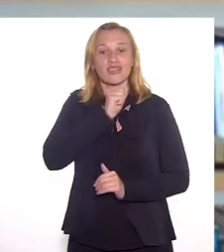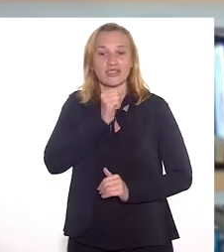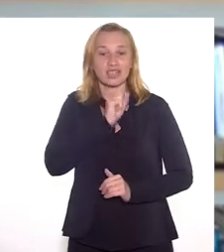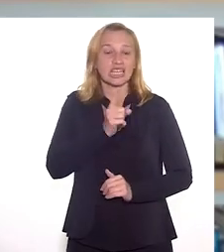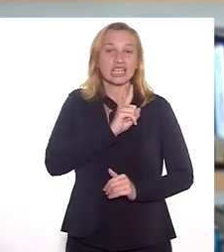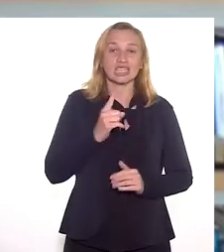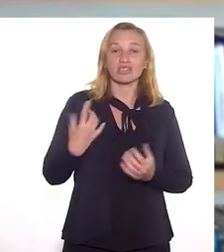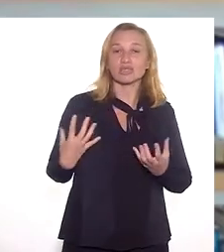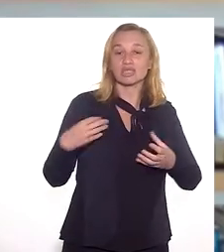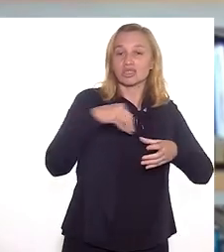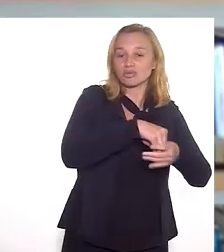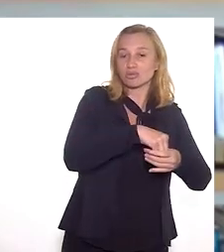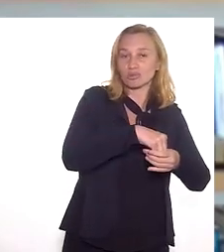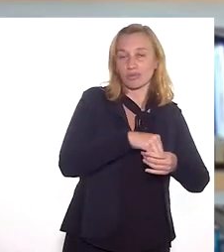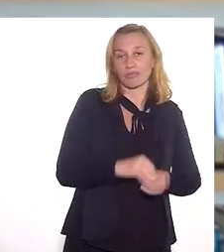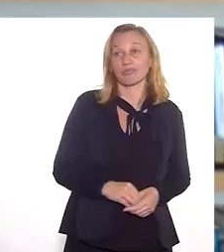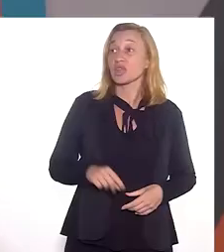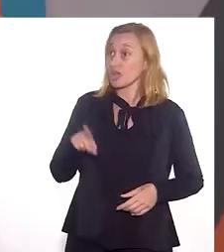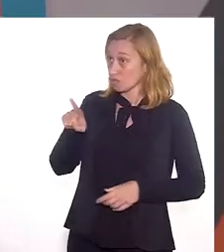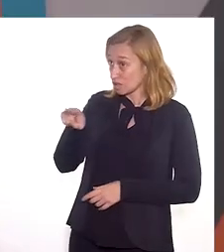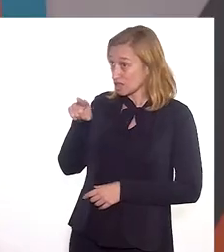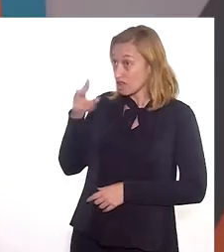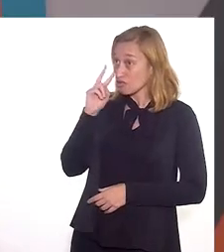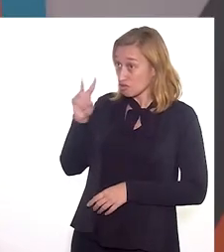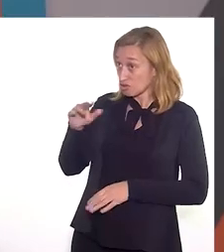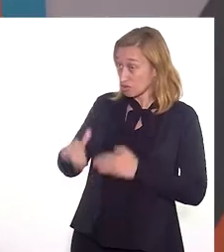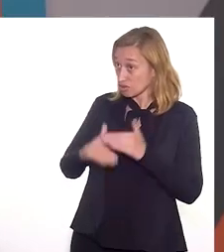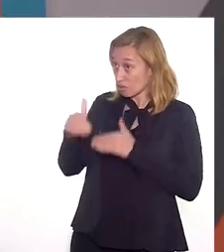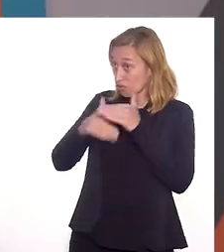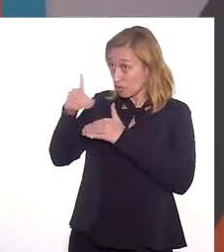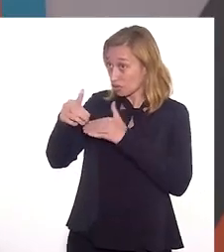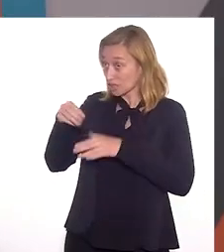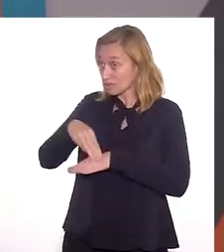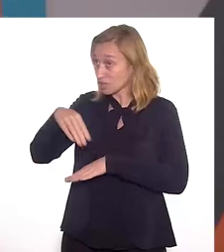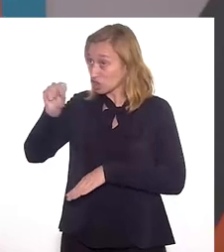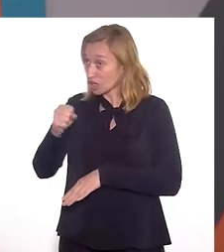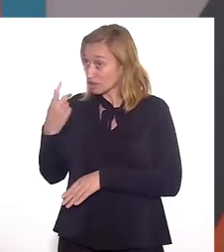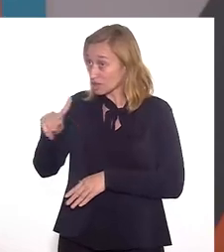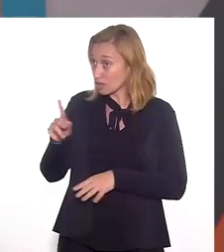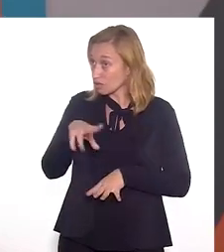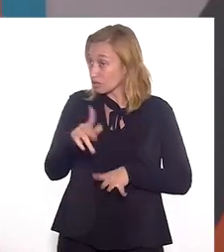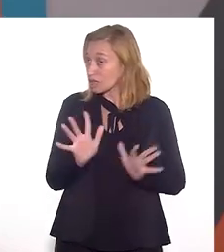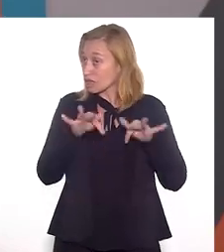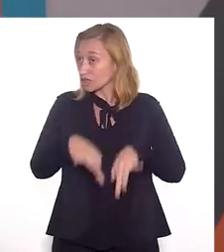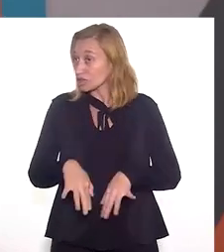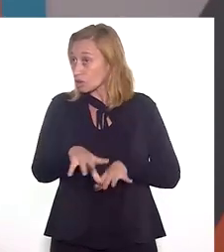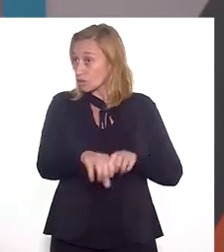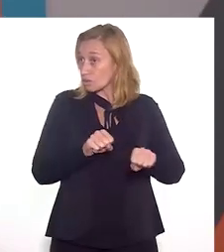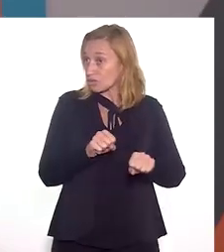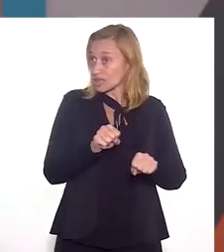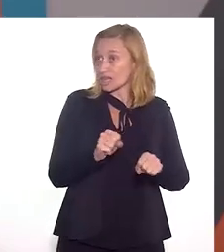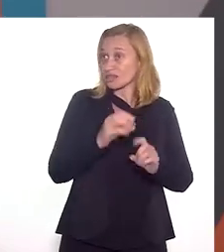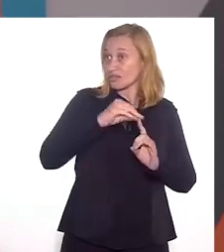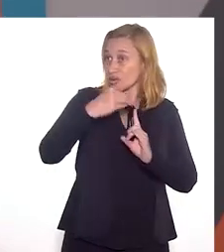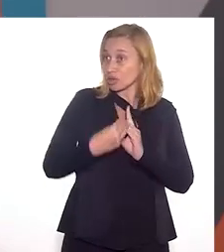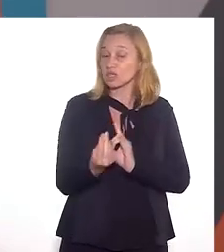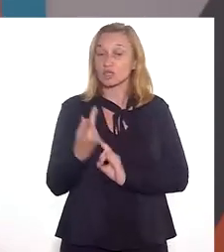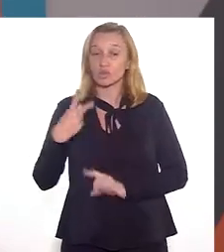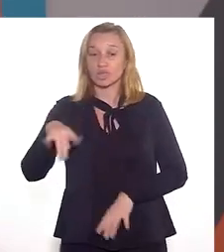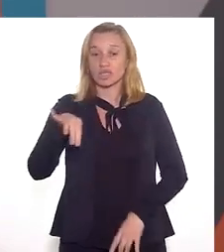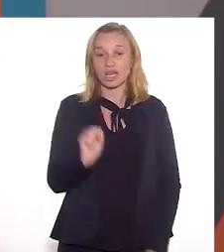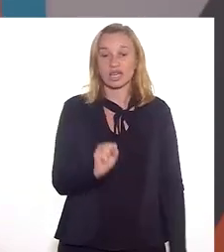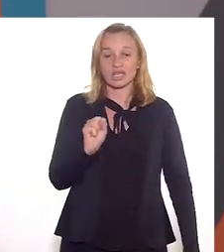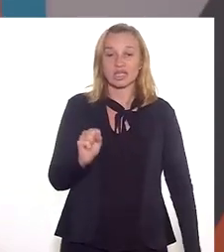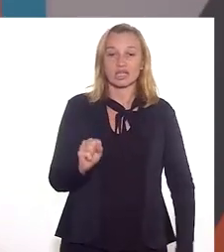não segregá-los. E foi isso que você desenvolveu nesse mestrado que você terminou ano passado na Fiocruz, onde a sua tese era autonomia